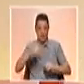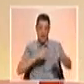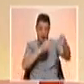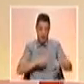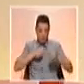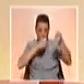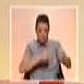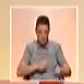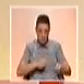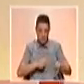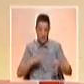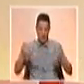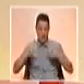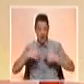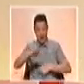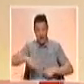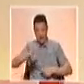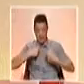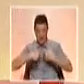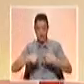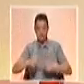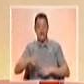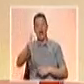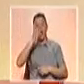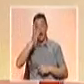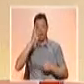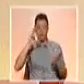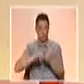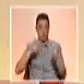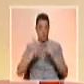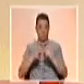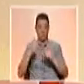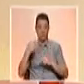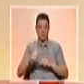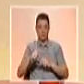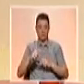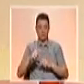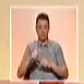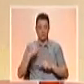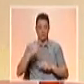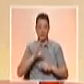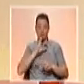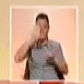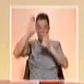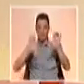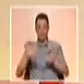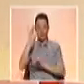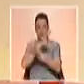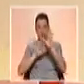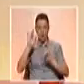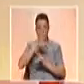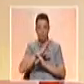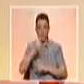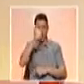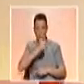agricultura tem que ser o setor que gasta mais água. Bom, nós temos um problema em particular porque, infelizmente, somos o país da União Europeia e